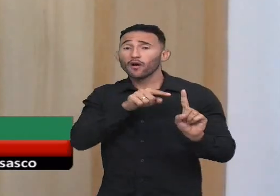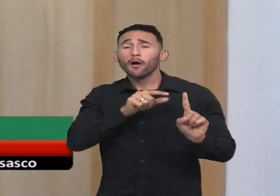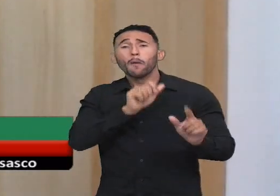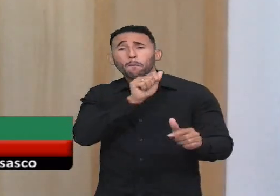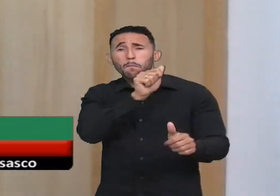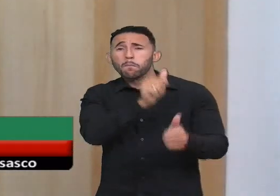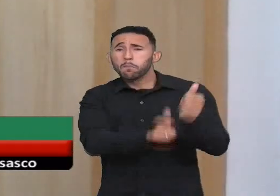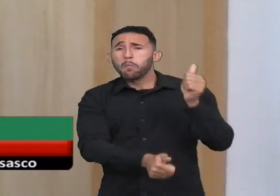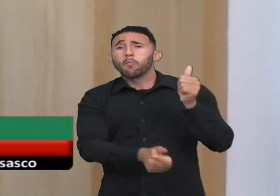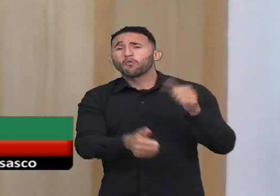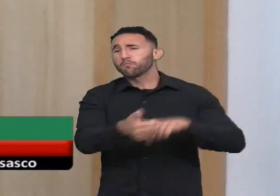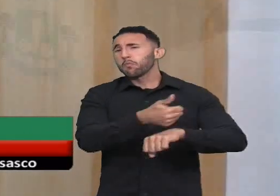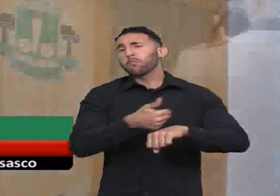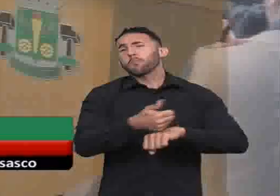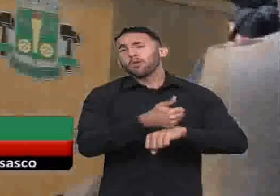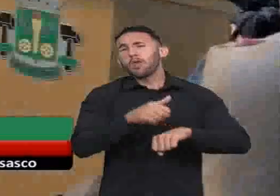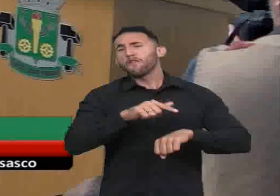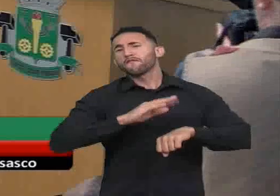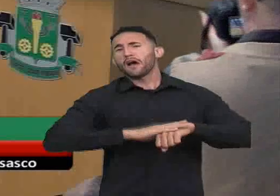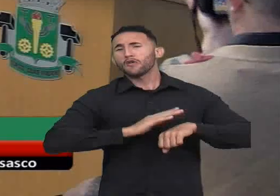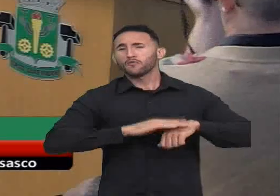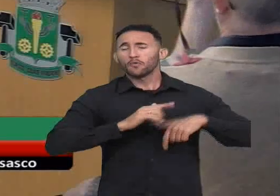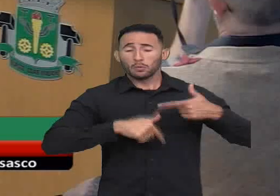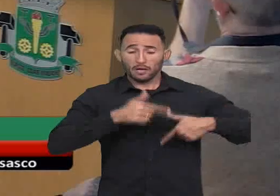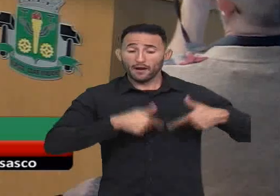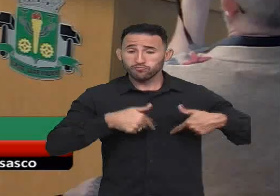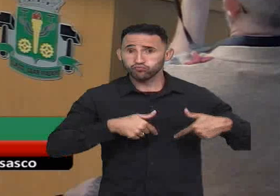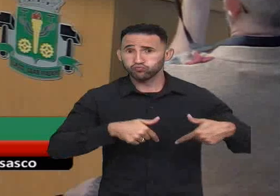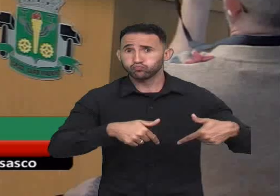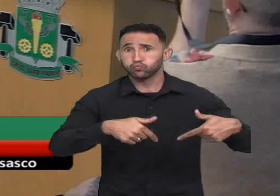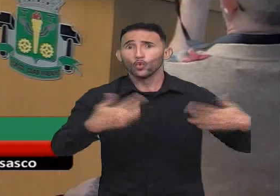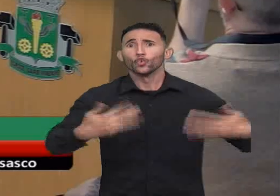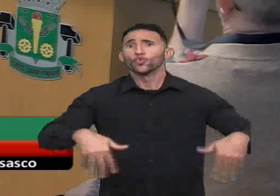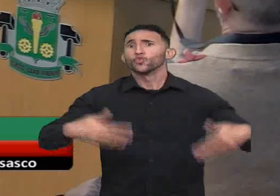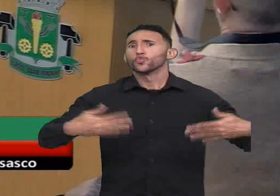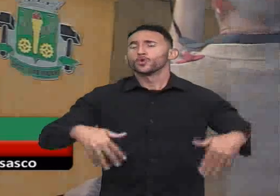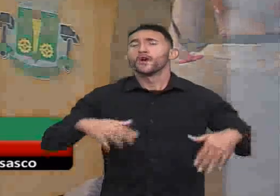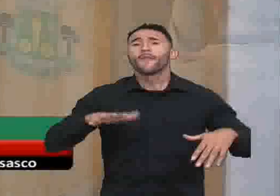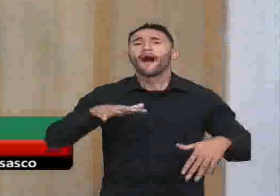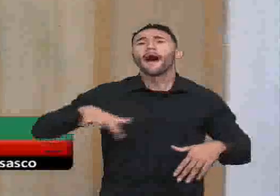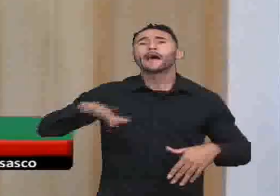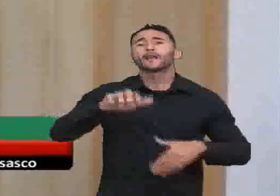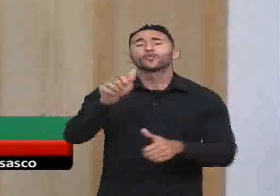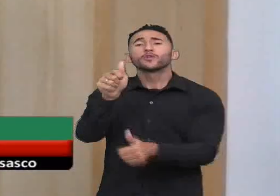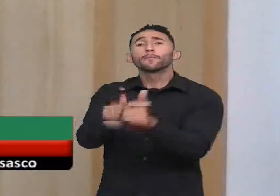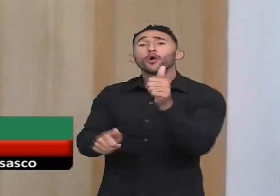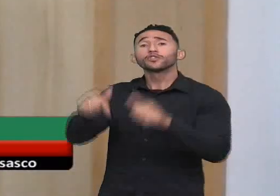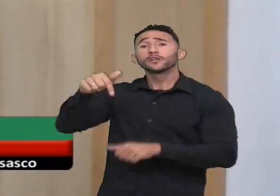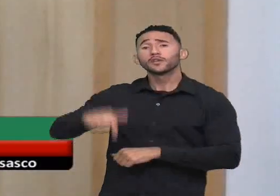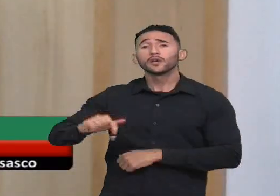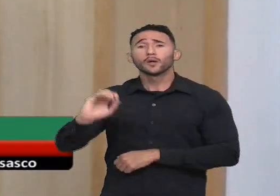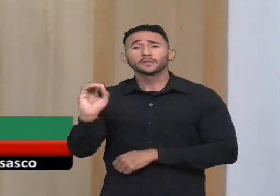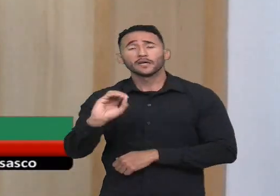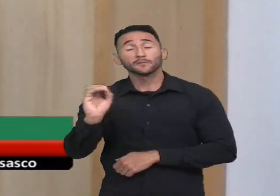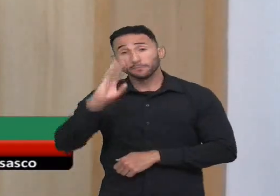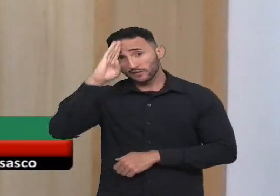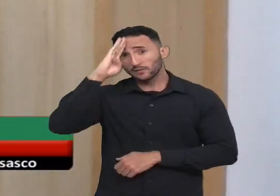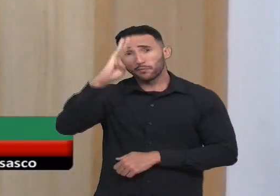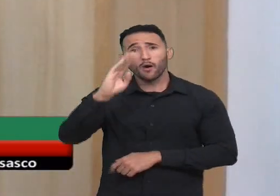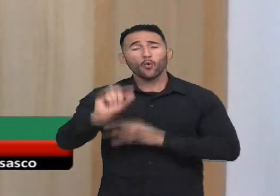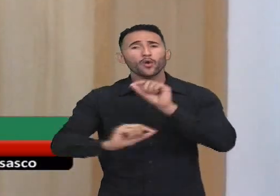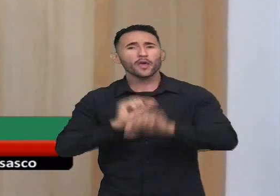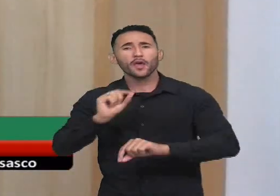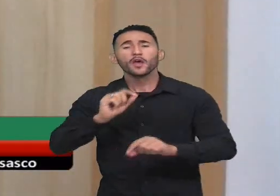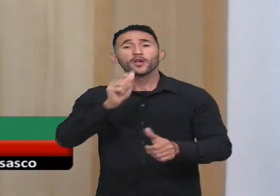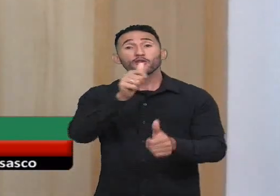desempenhando um ótimo, maravilhoso e superador trabalho na questão do esporte aqui na nossa cidade, principalmente no